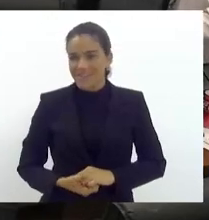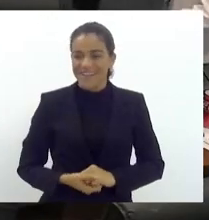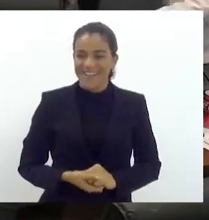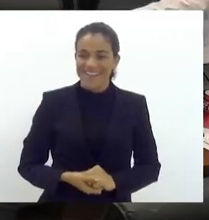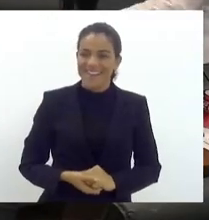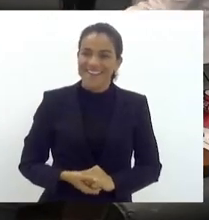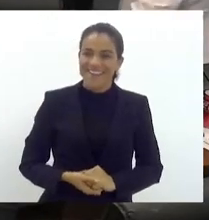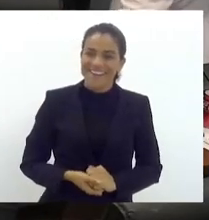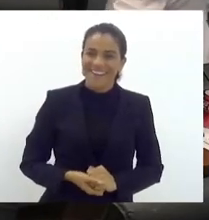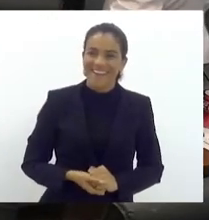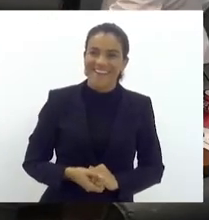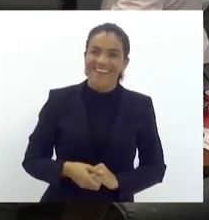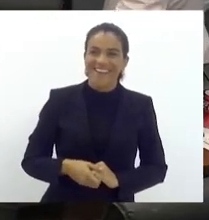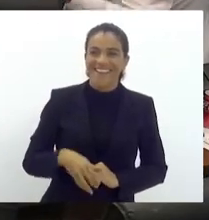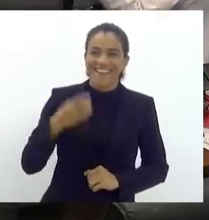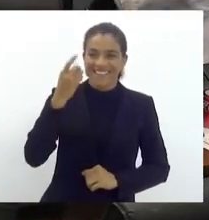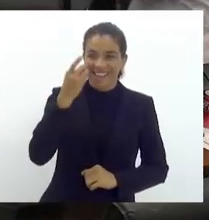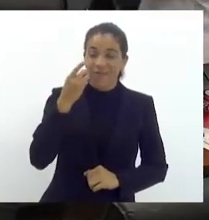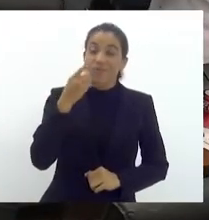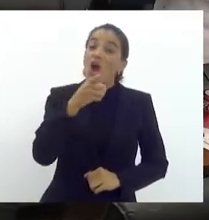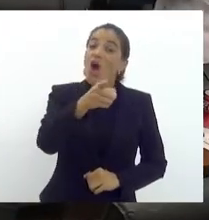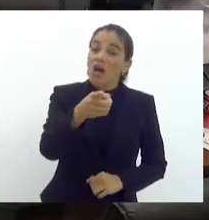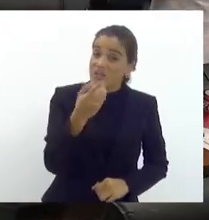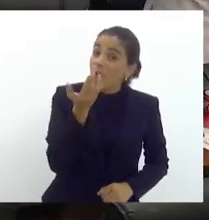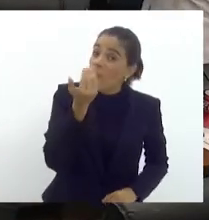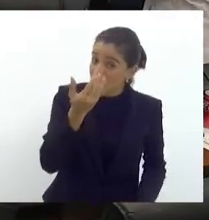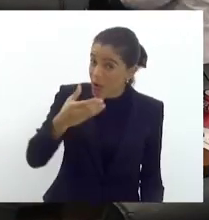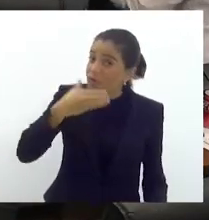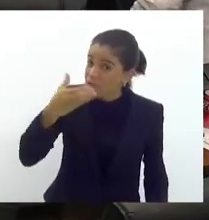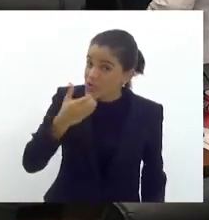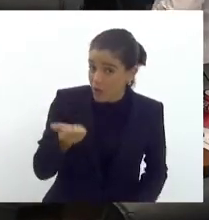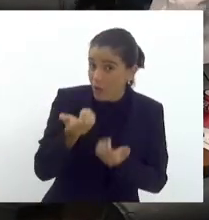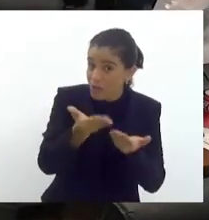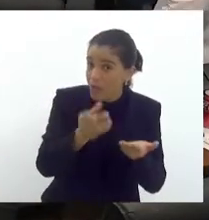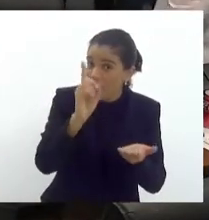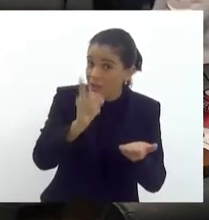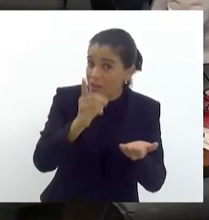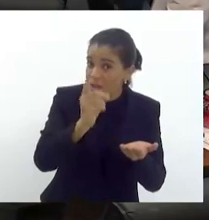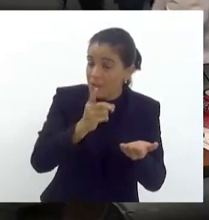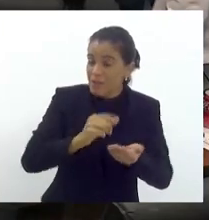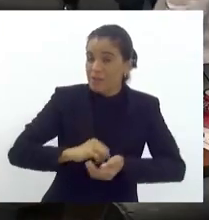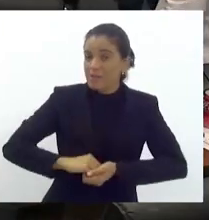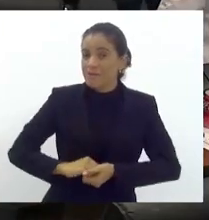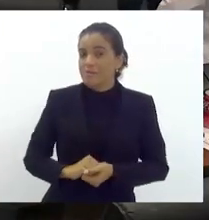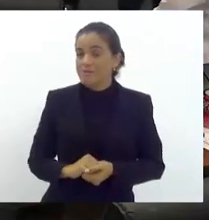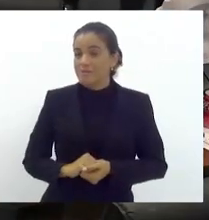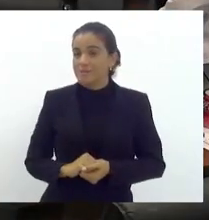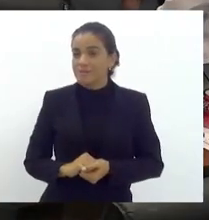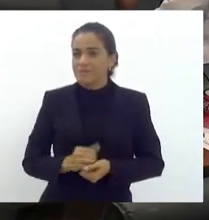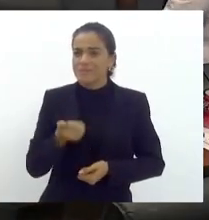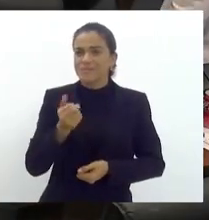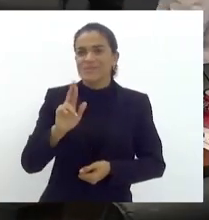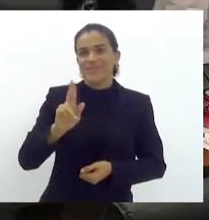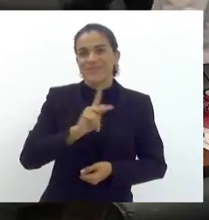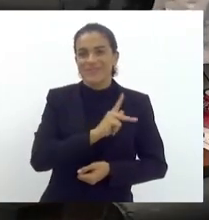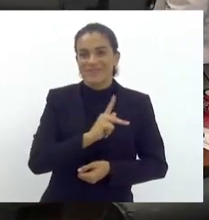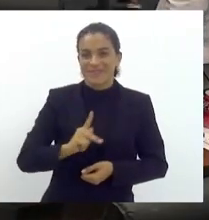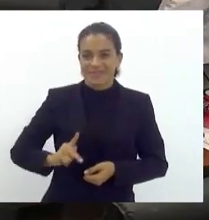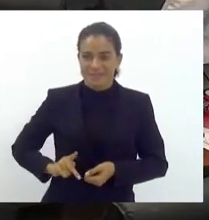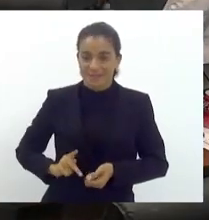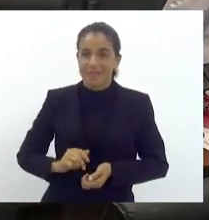Deputado Anderson Presidente Sr Presidente eu quero